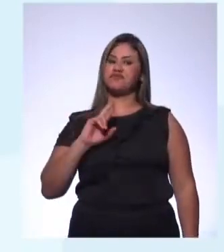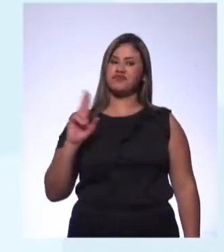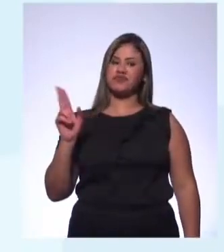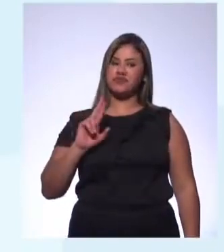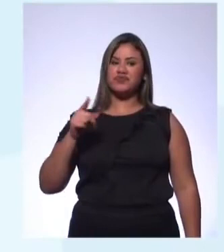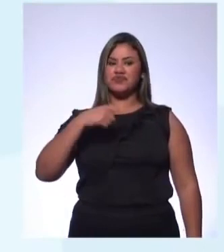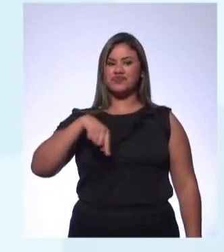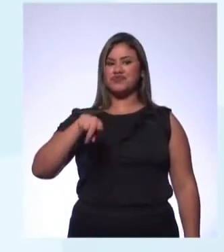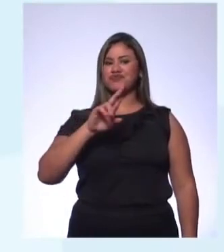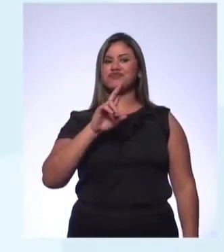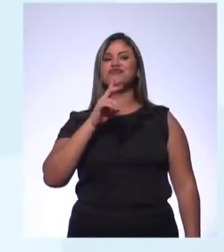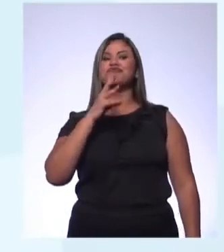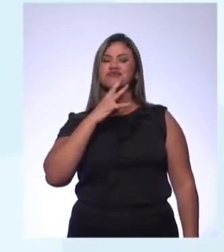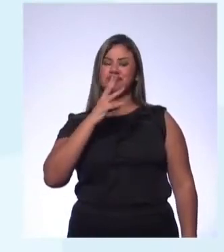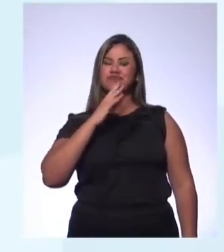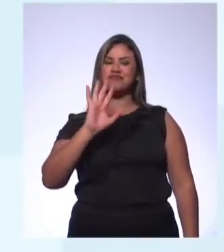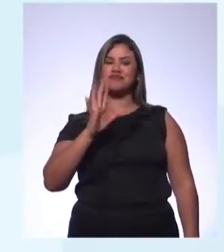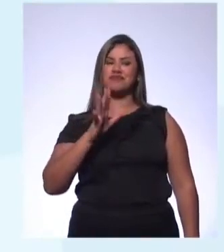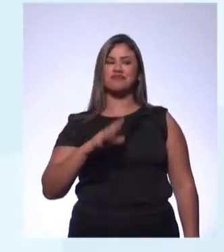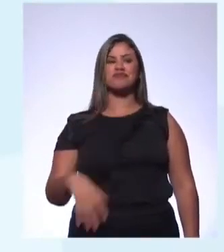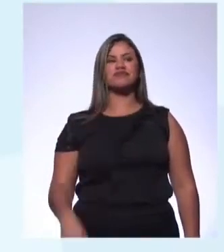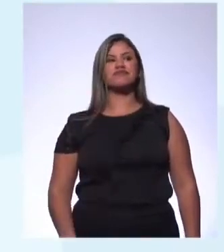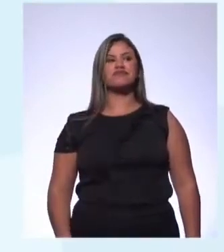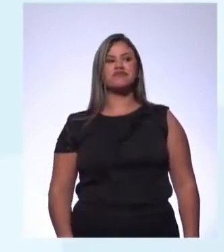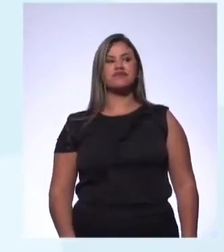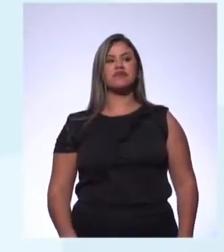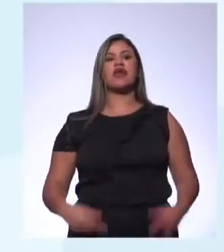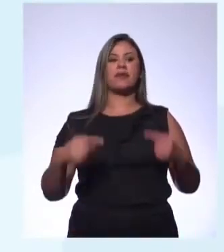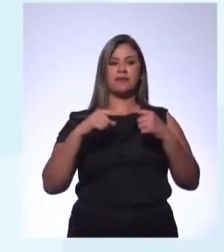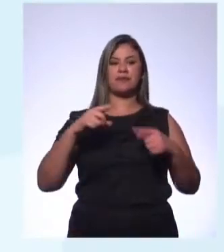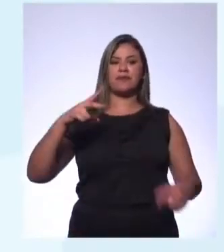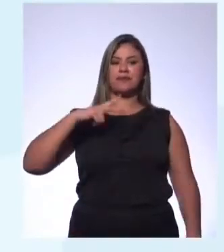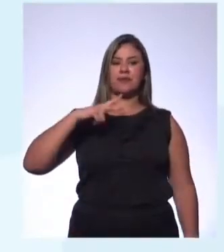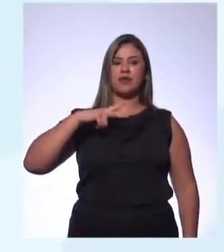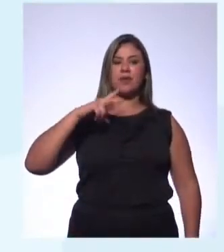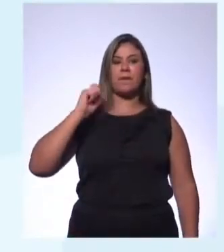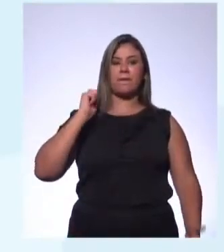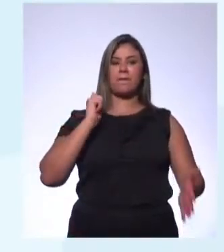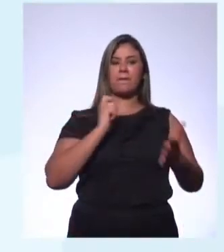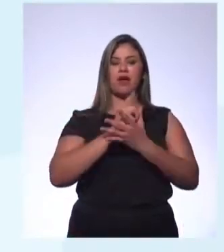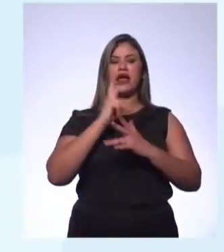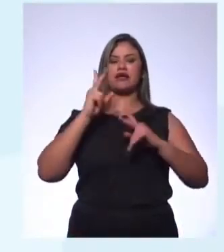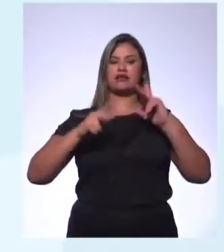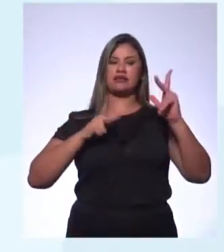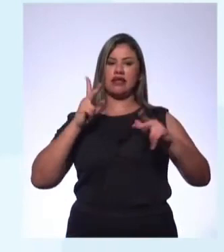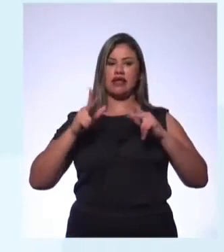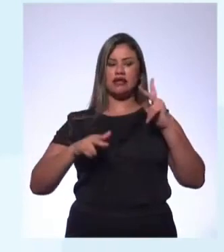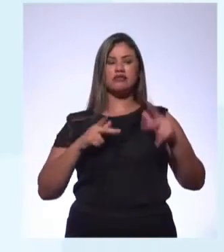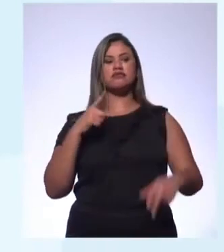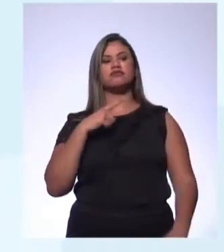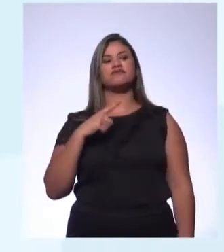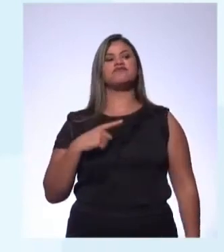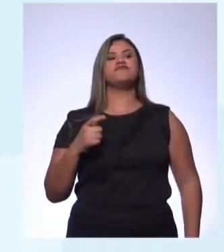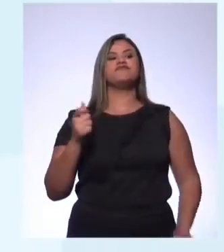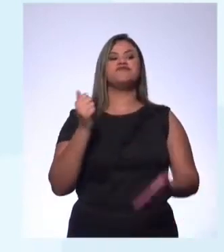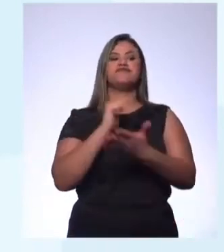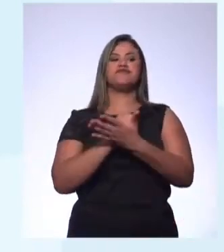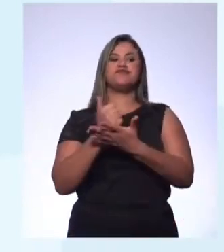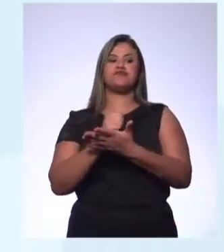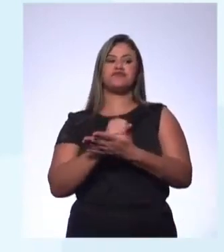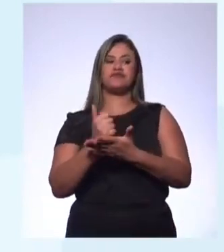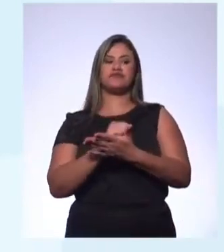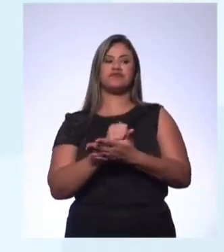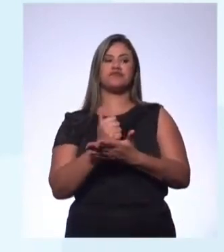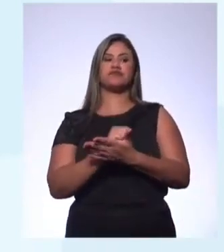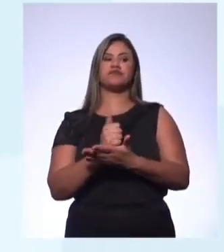sabe do que eu estou falando, né? Aqueles canais, aquele serviço que você paga e vem a série, o filme na tua casa. Games, jogos. Os jogos